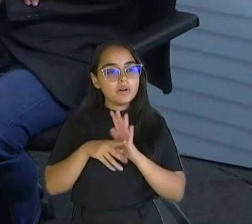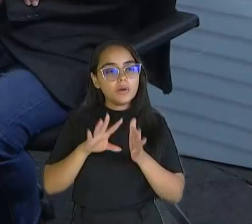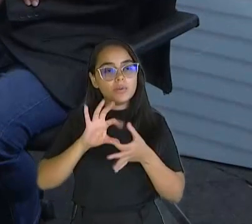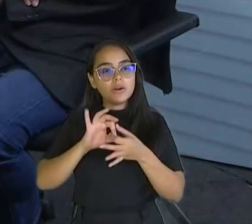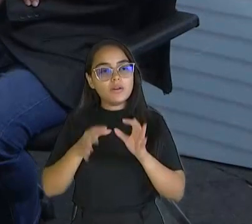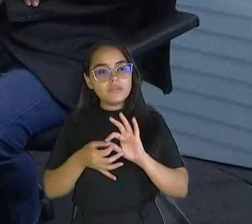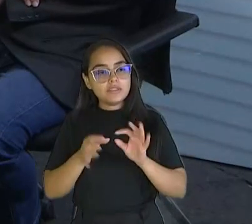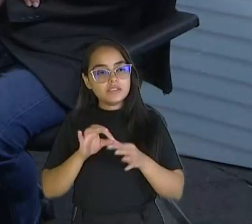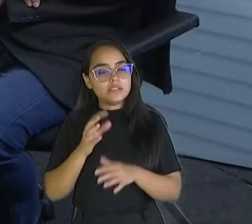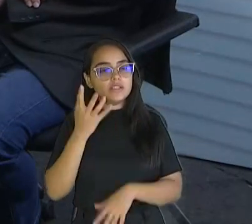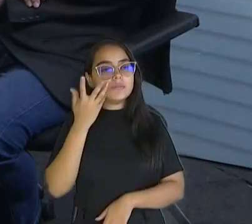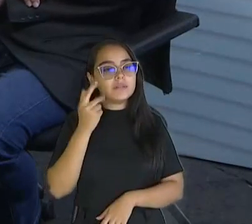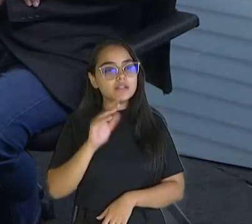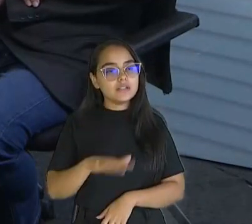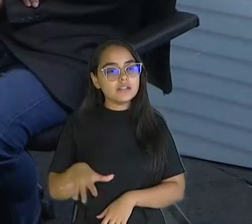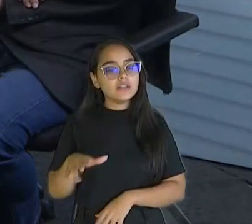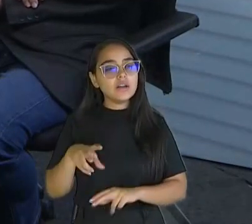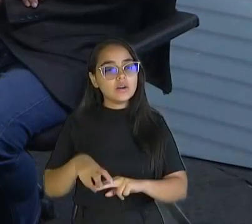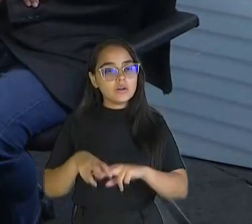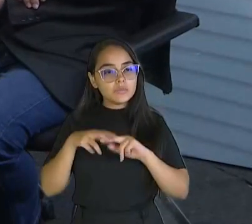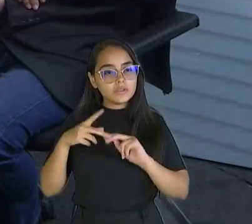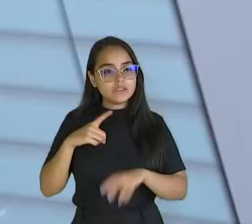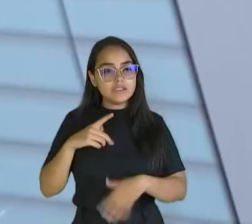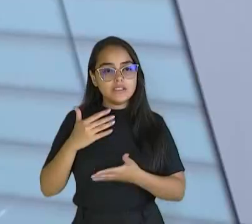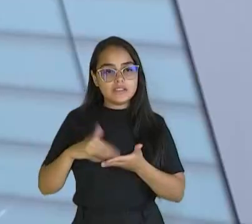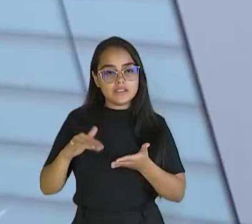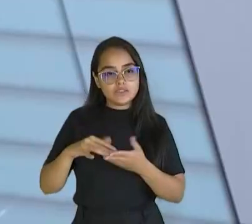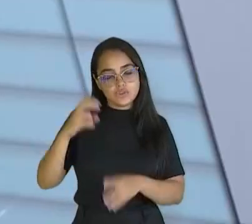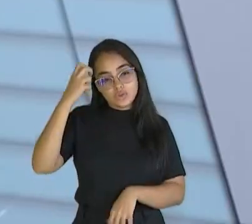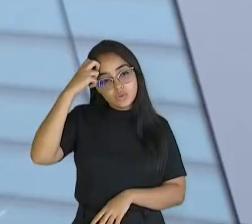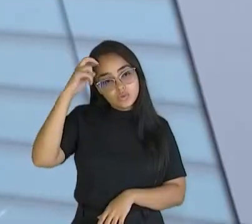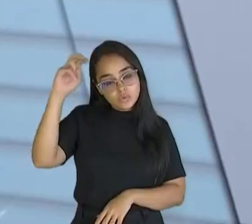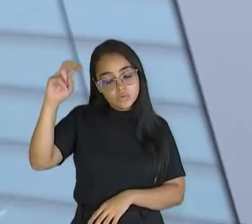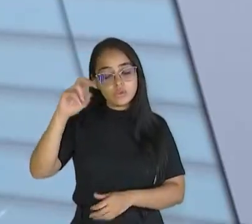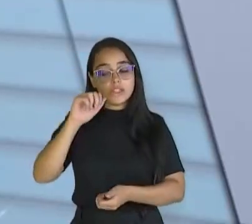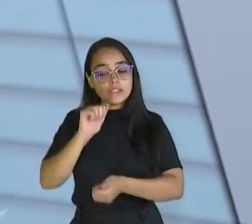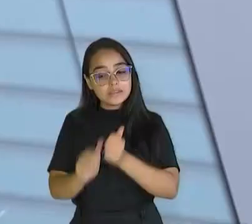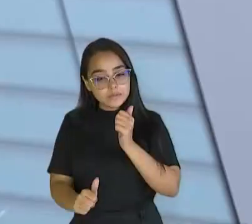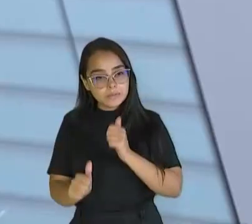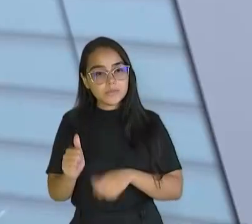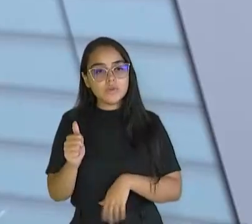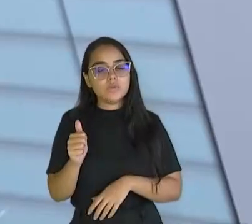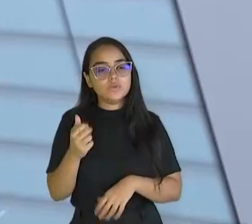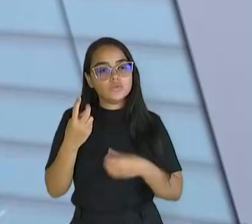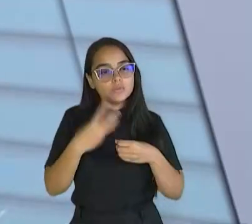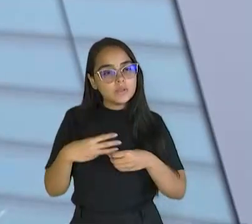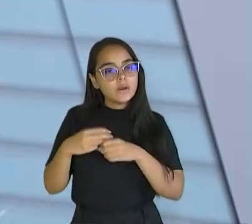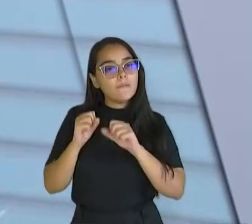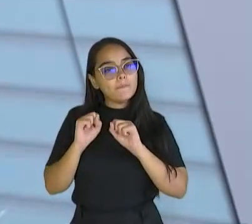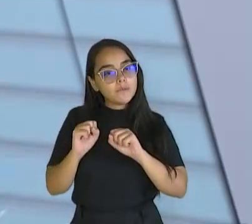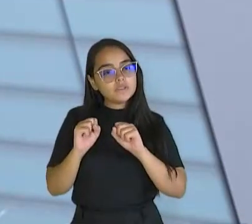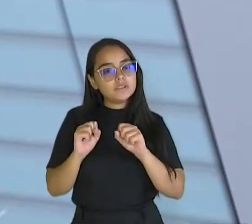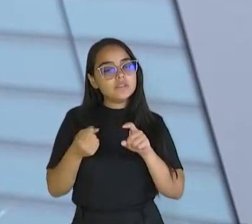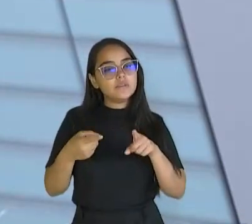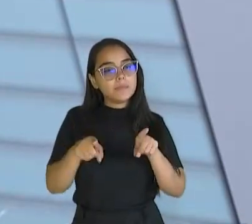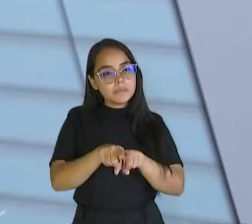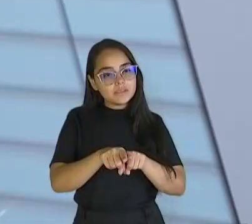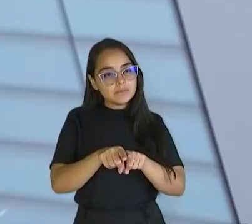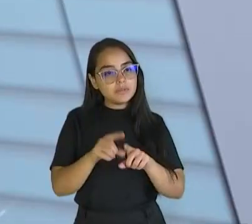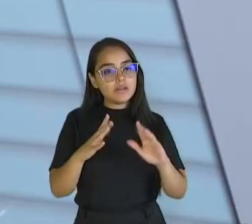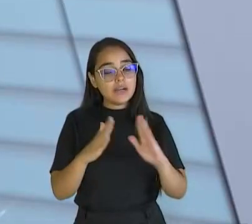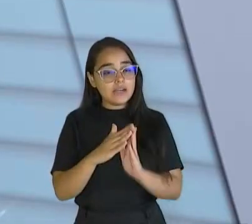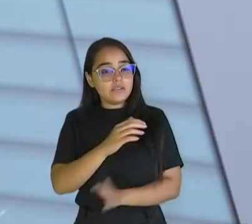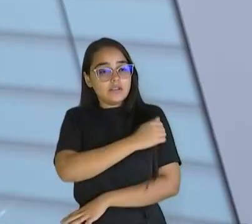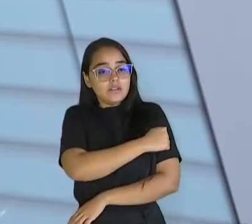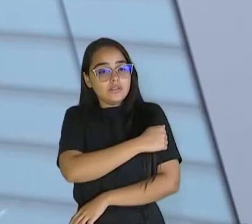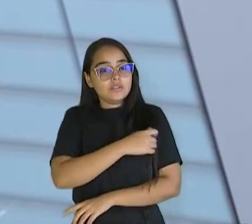crianças. Para isso tem a Secretaria de Cultura do Estado, do município, Esporte do Estado, do município, que poderiam parcerizar com a Casa do Estudante, porque a Casa do